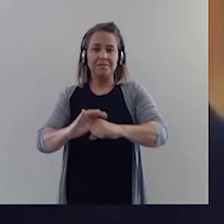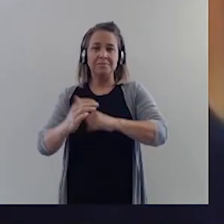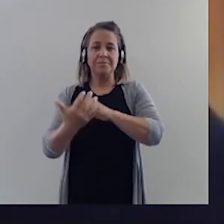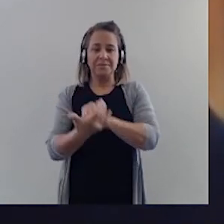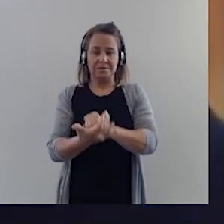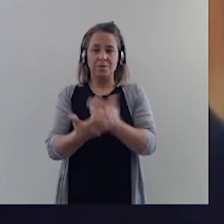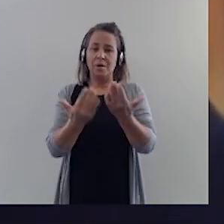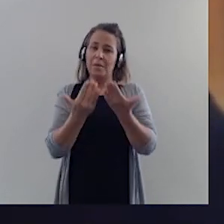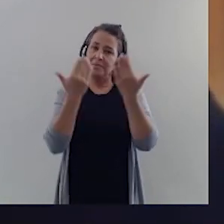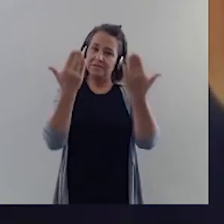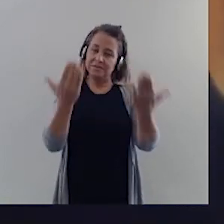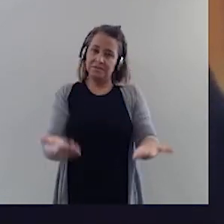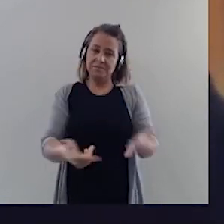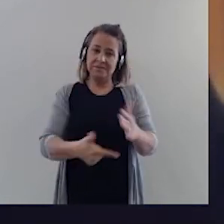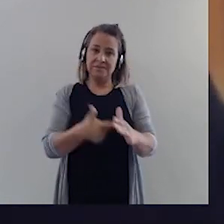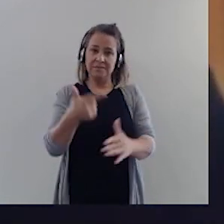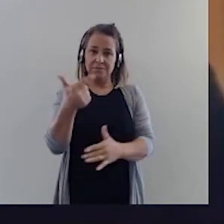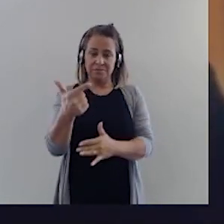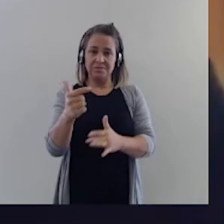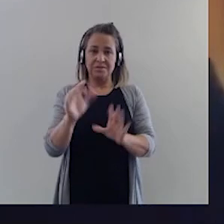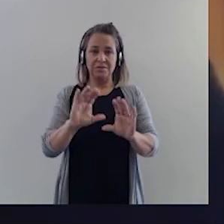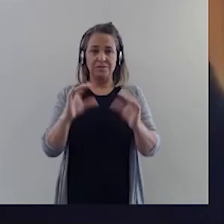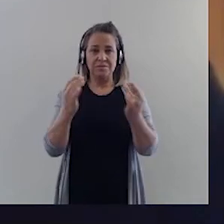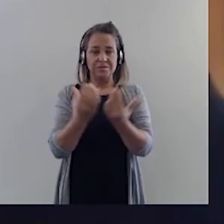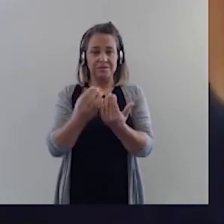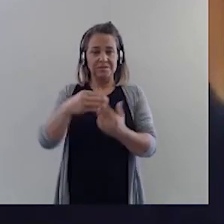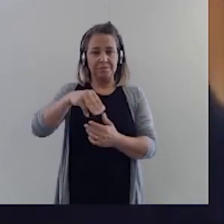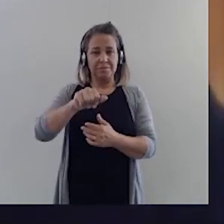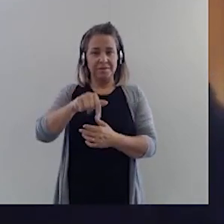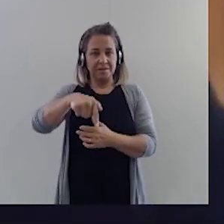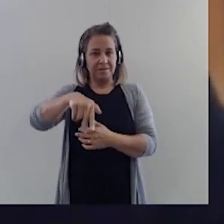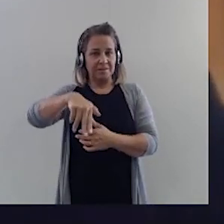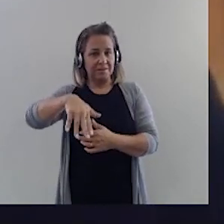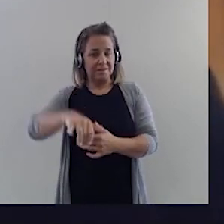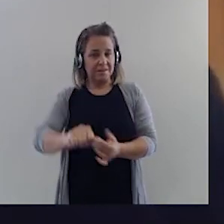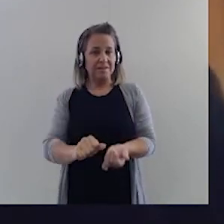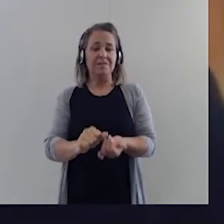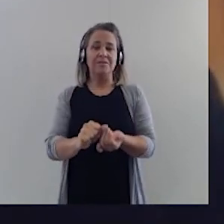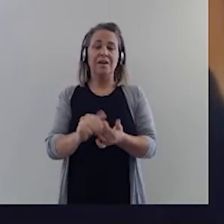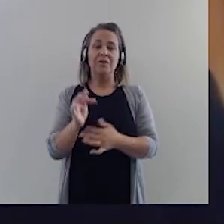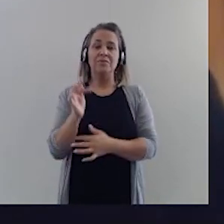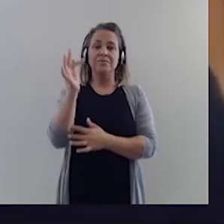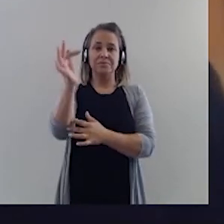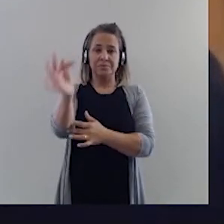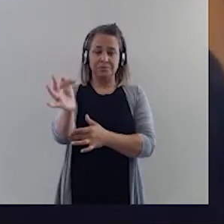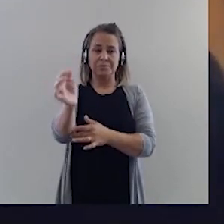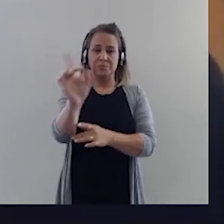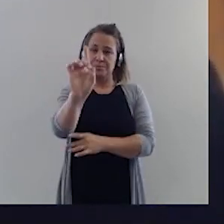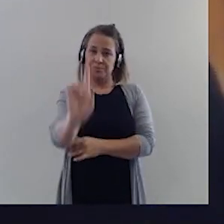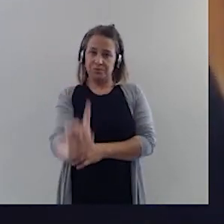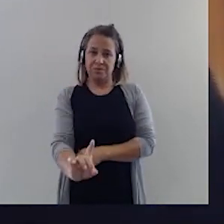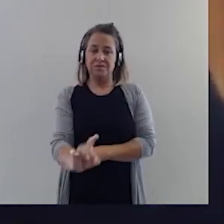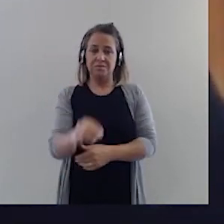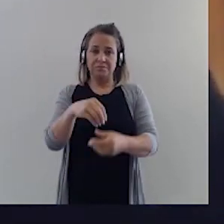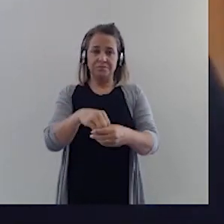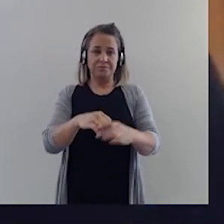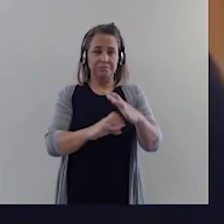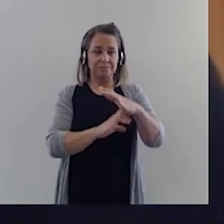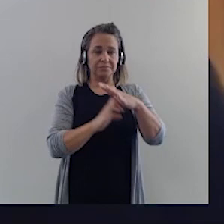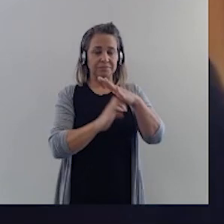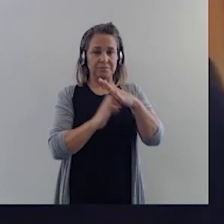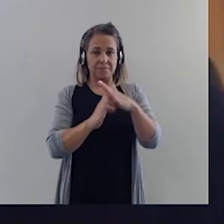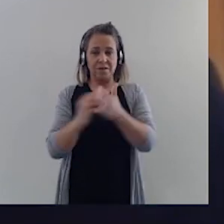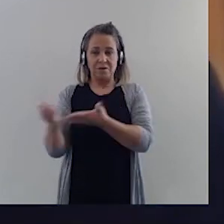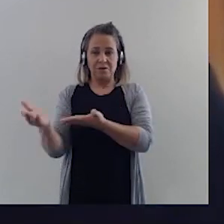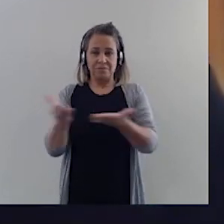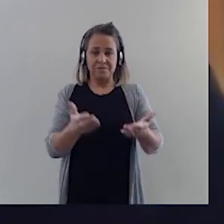Magna, que tratará sobre o tema O Futuro dos Direitos das Empresas. Convidamos para